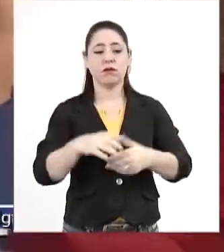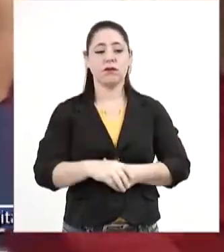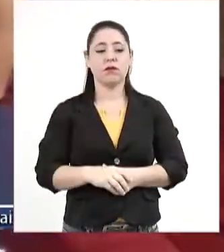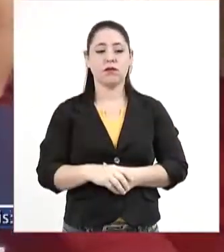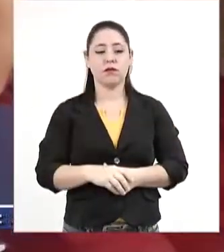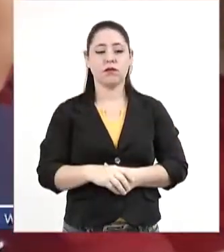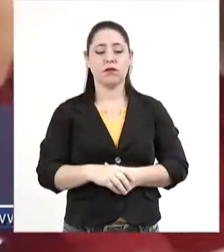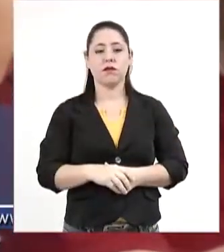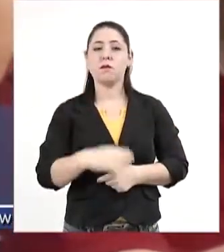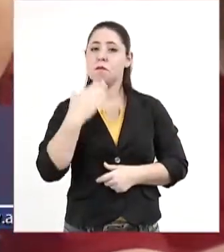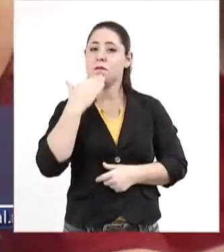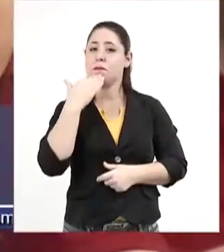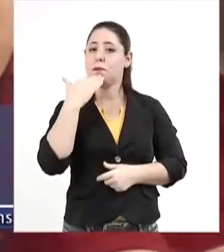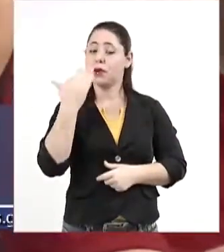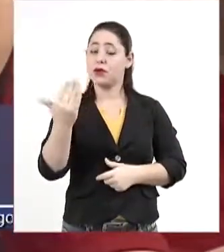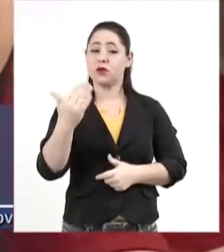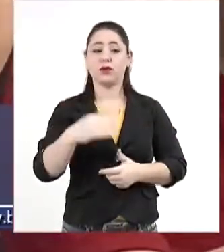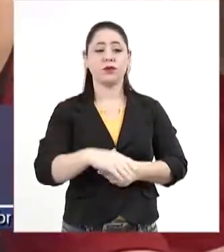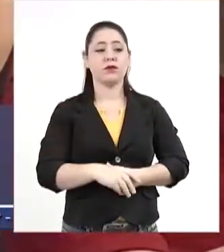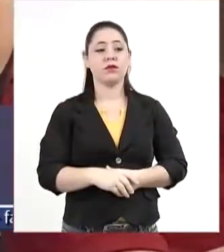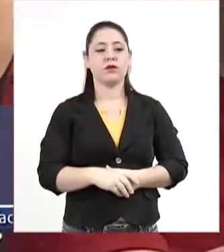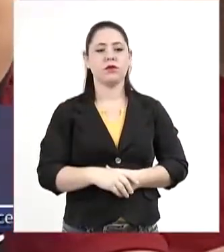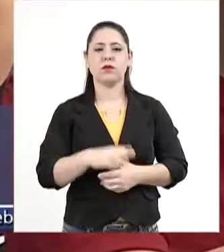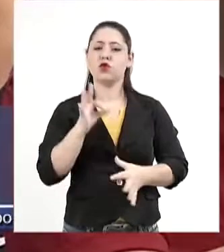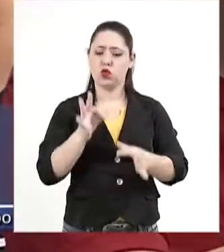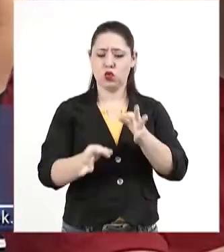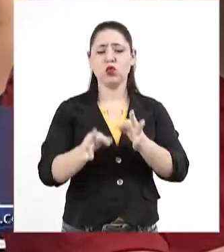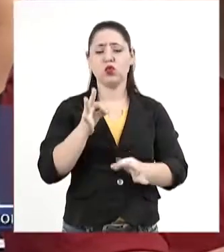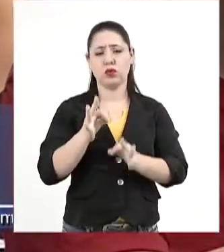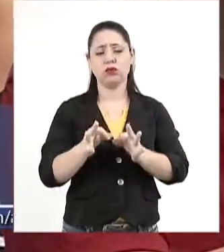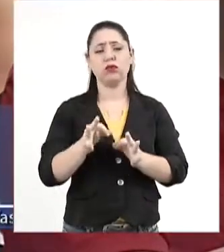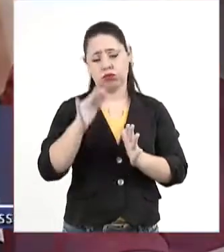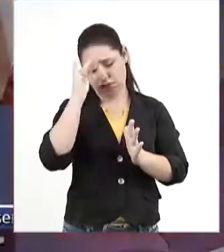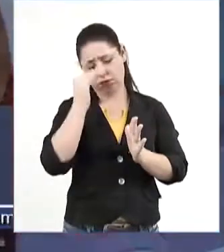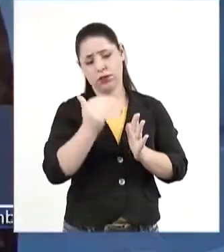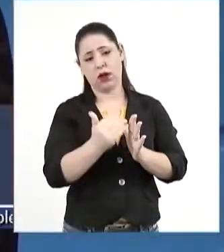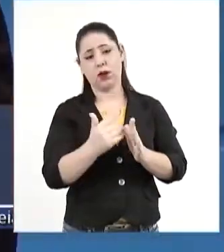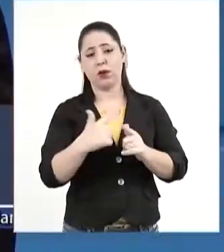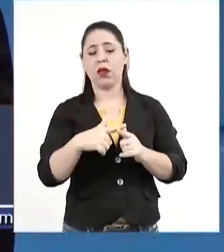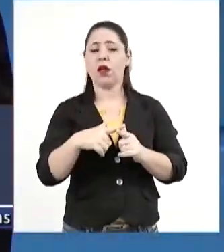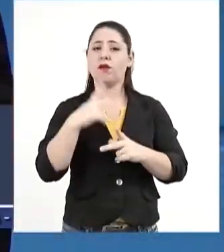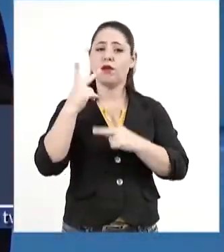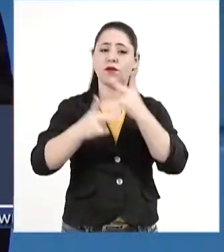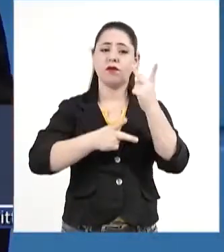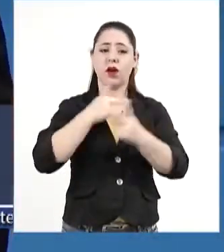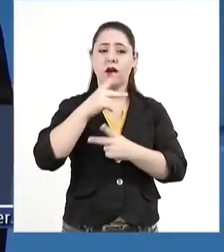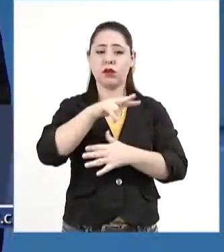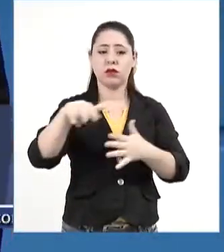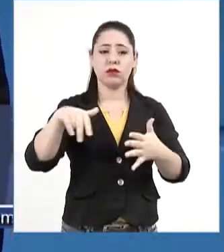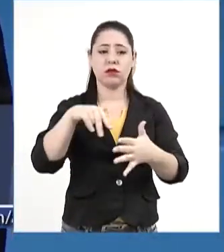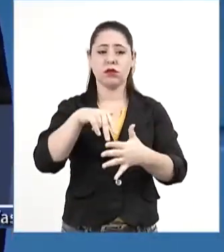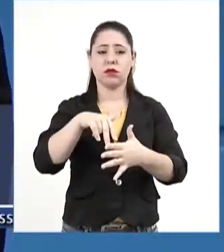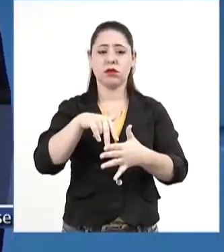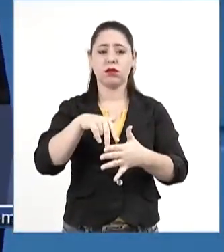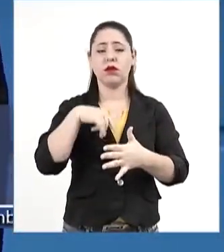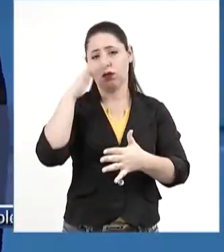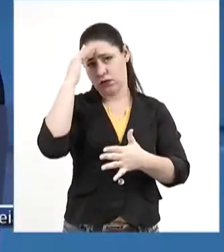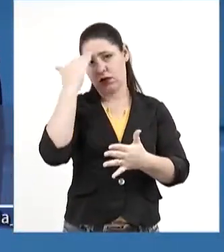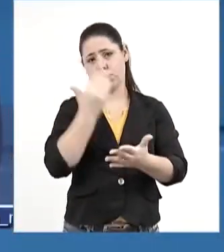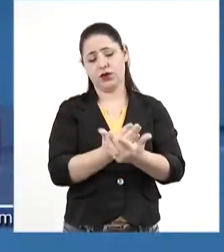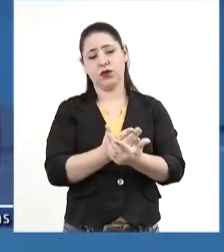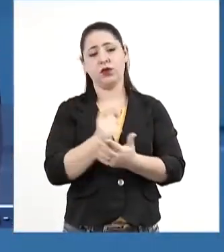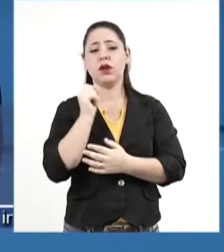a sua reivindicação justa, até porque houve uma fala na tribuna dessa casa, eu acredito, por